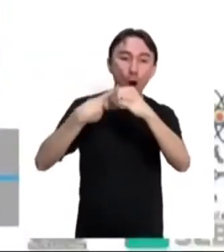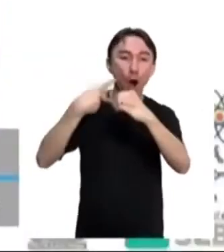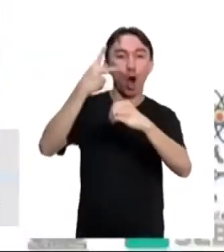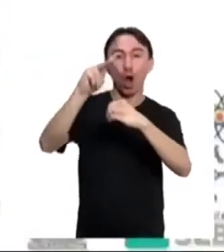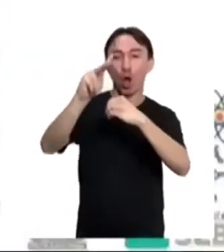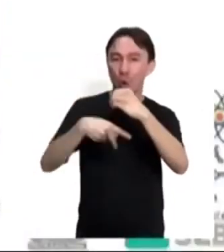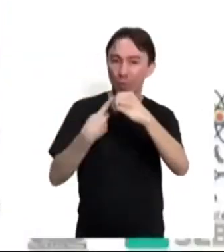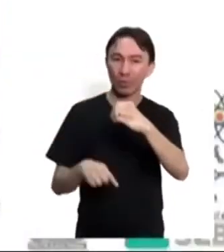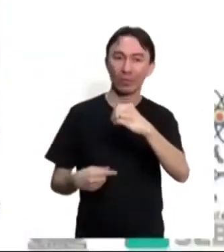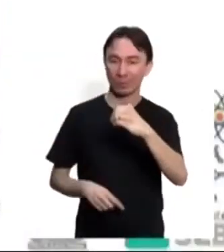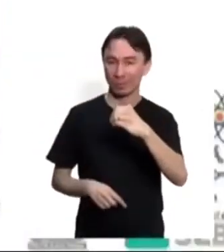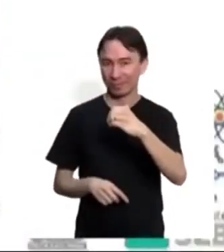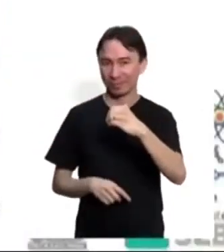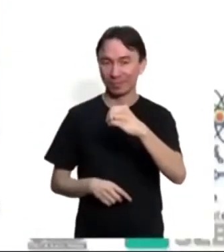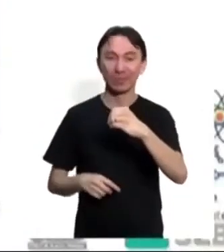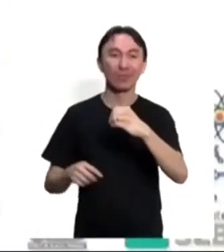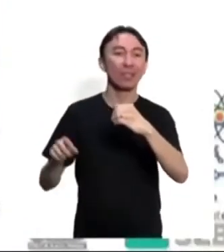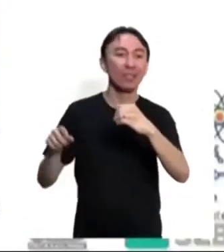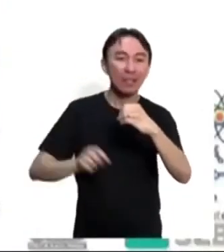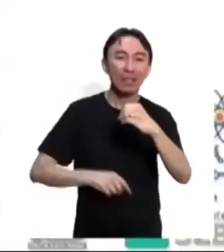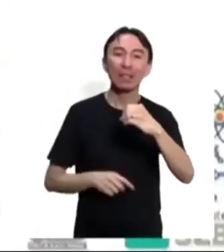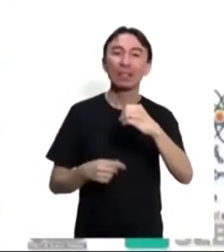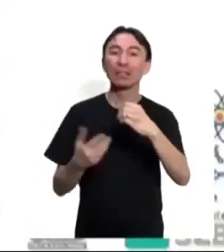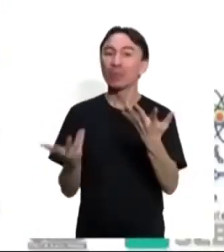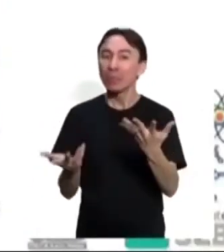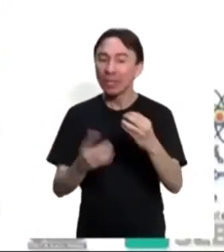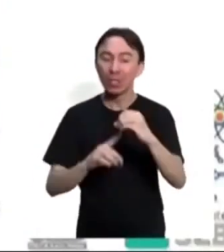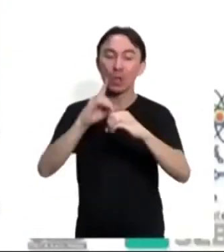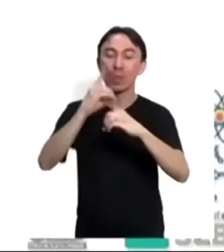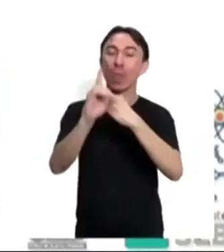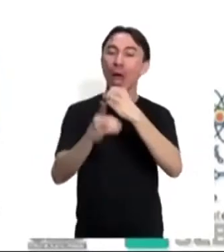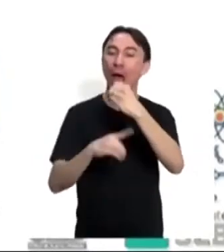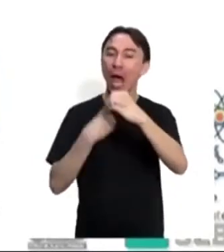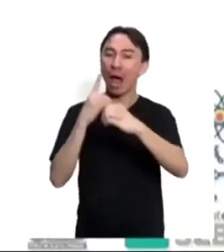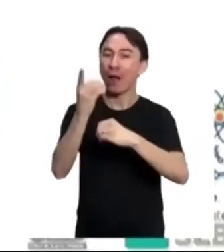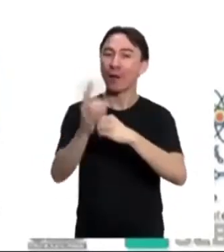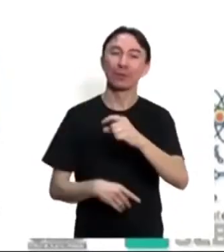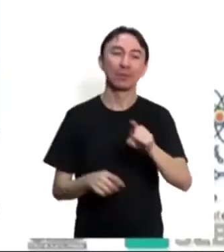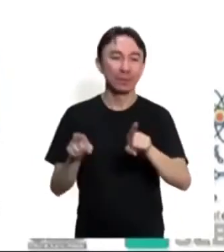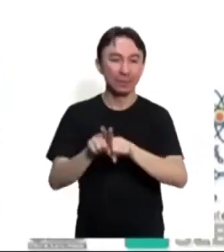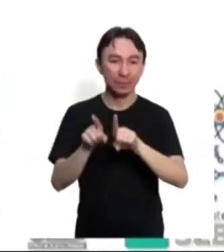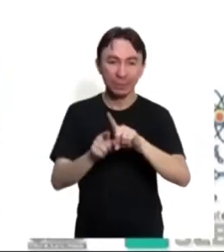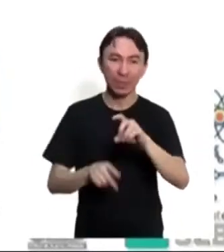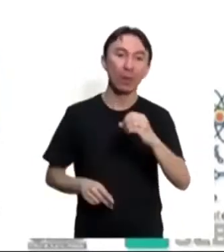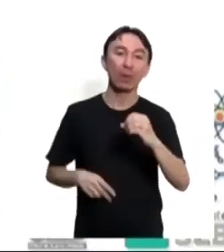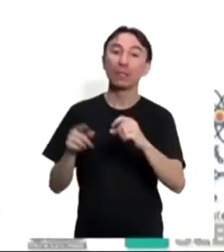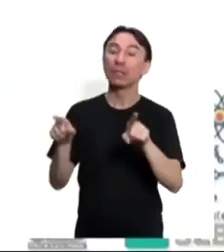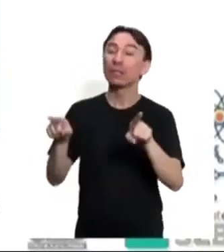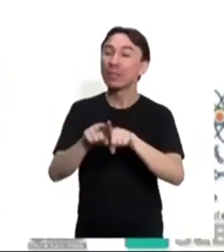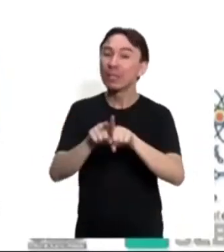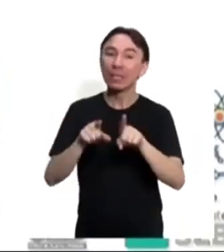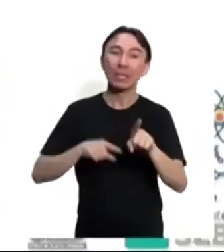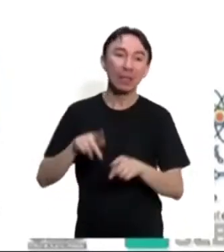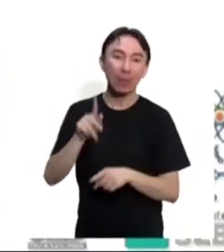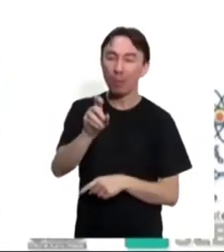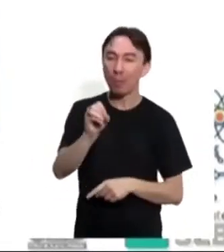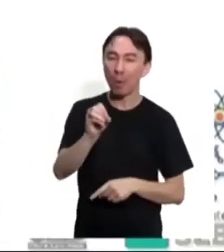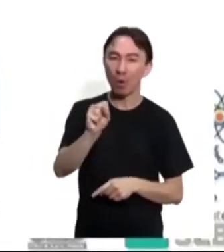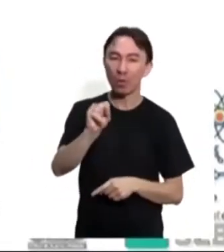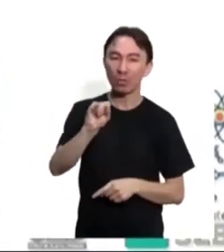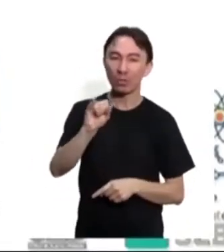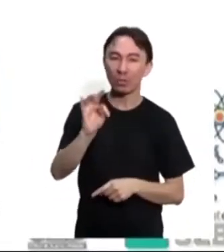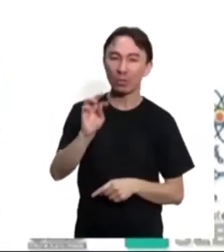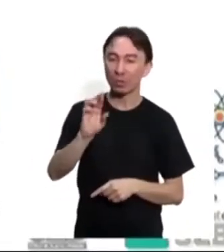que é 1 e 1. Nós temos a partícula deutério, que é 2 e 1. Nós temos a partícula pósitron, que é o alarme do